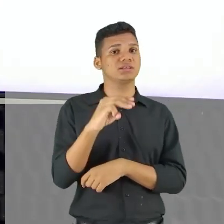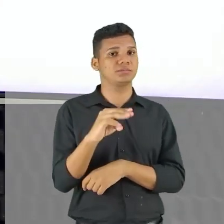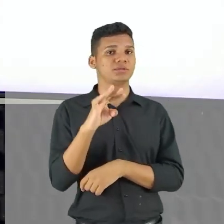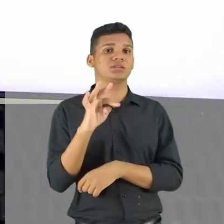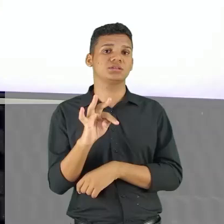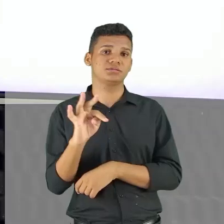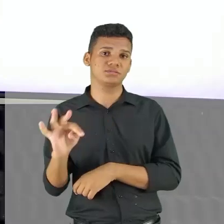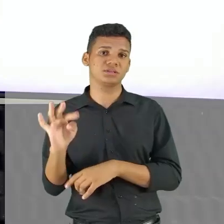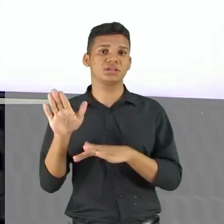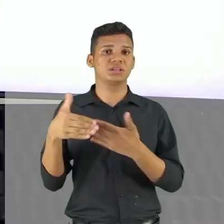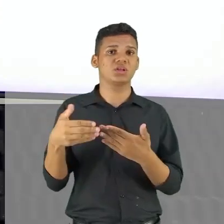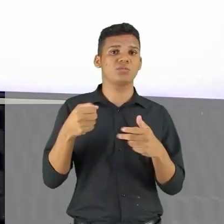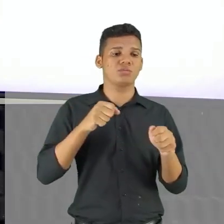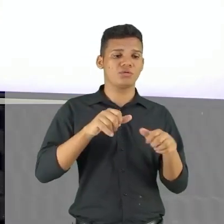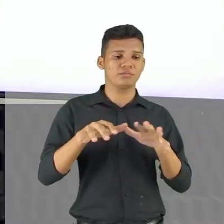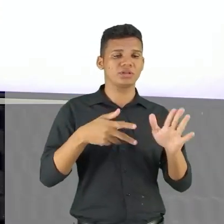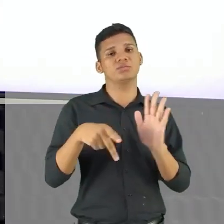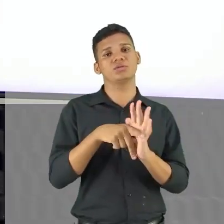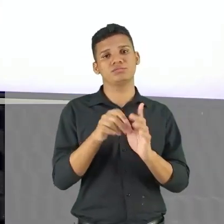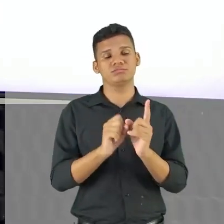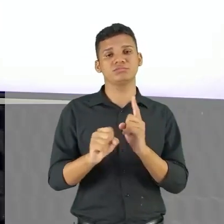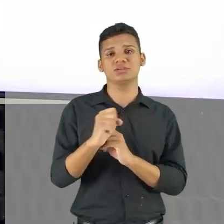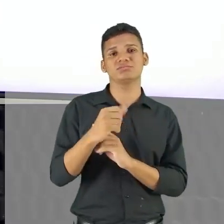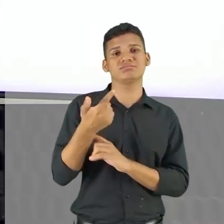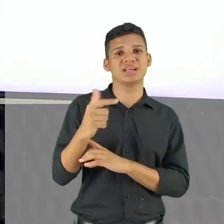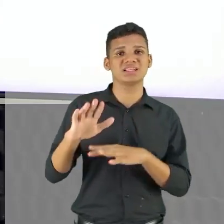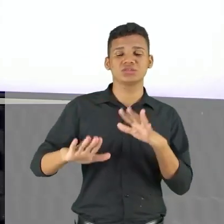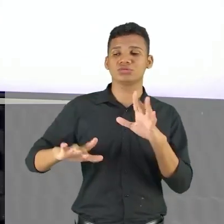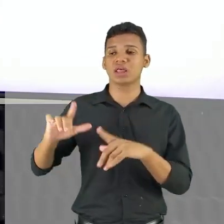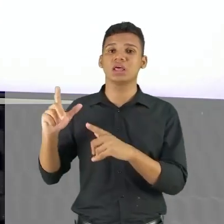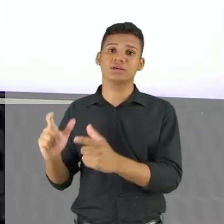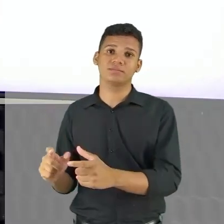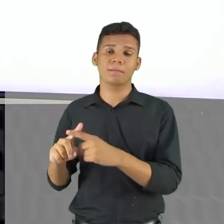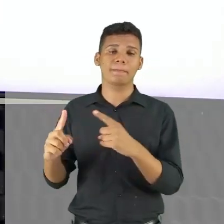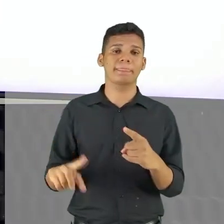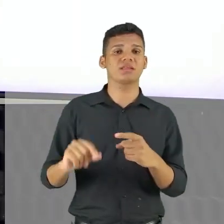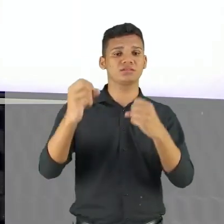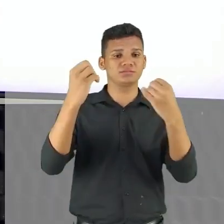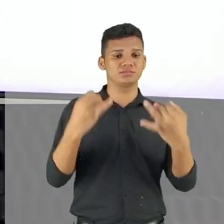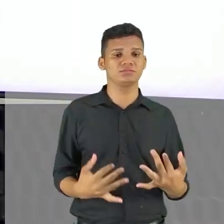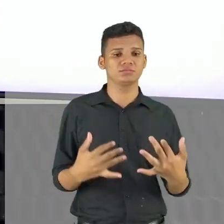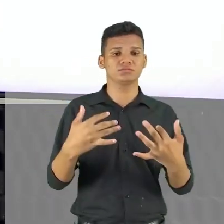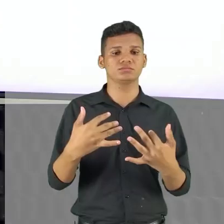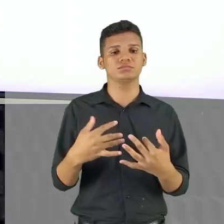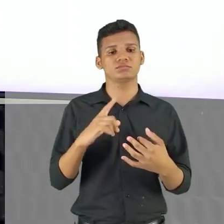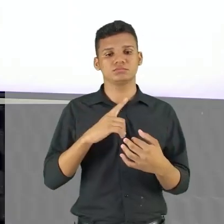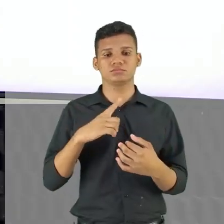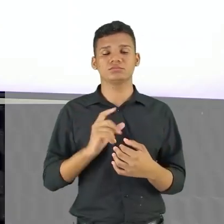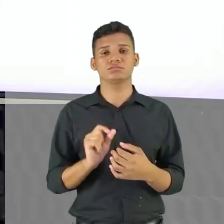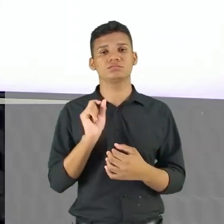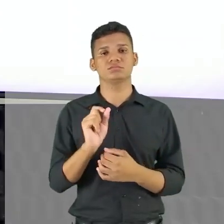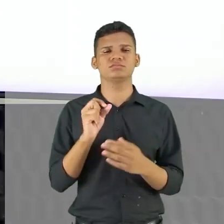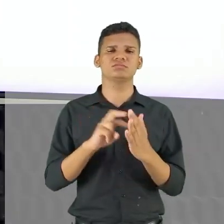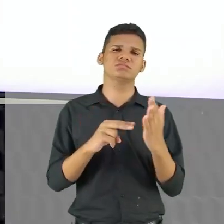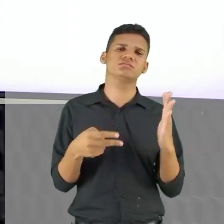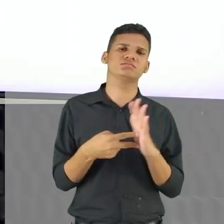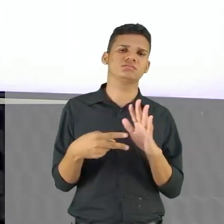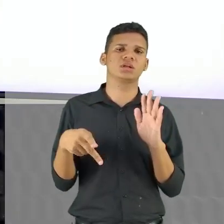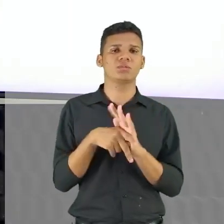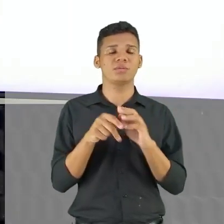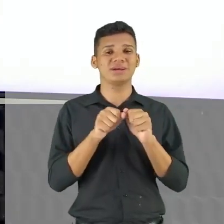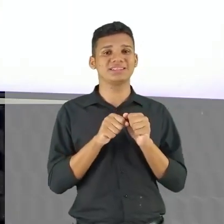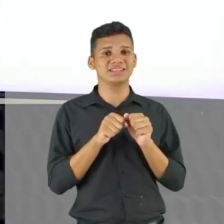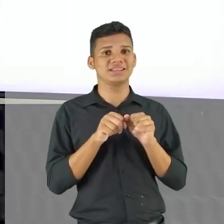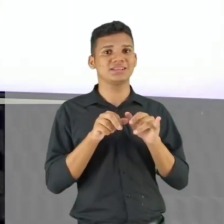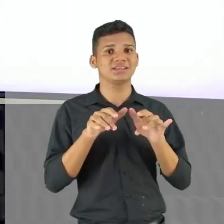Movimento dos Trabalhadores Rurais Sem Terra do Brasil. Então, falar em reforma agrária, de fato, significa distribuir as